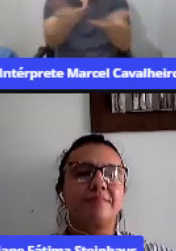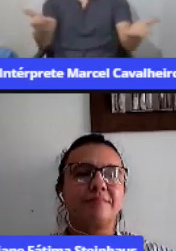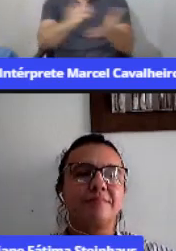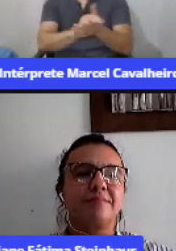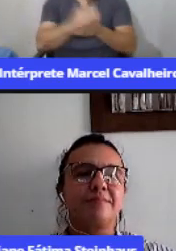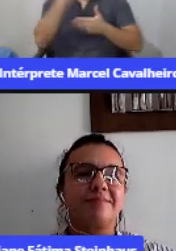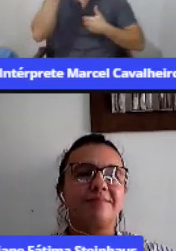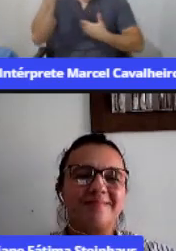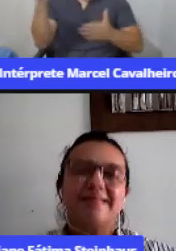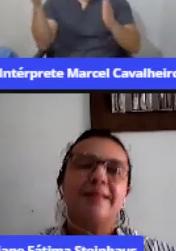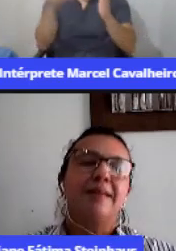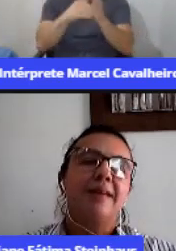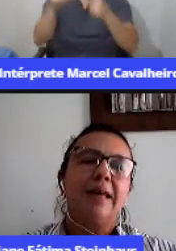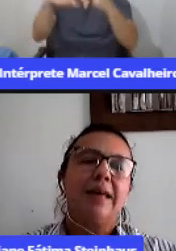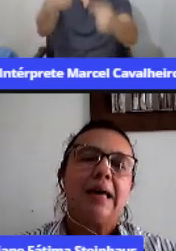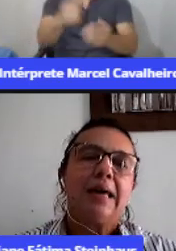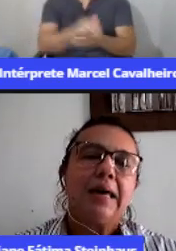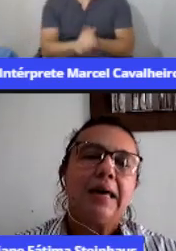até a próxima.